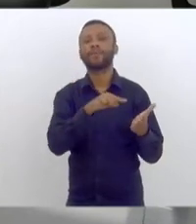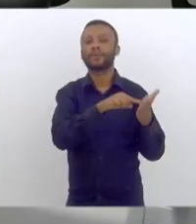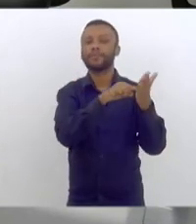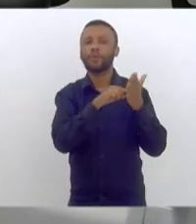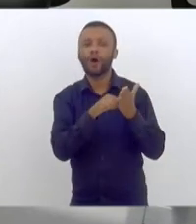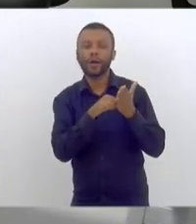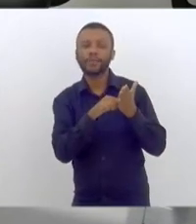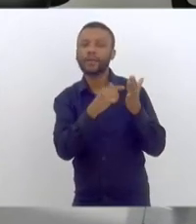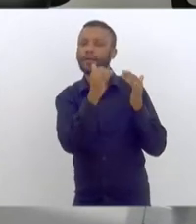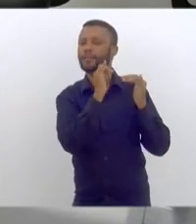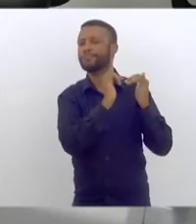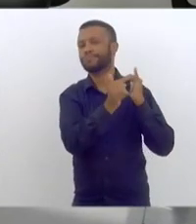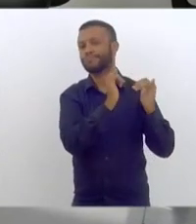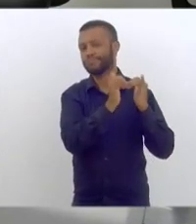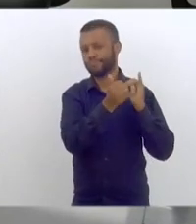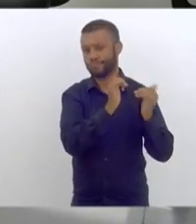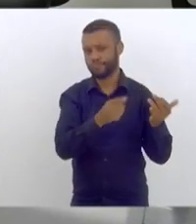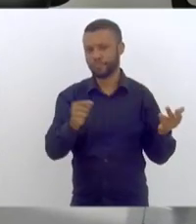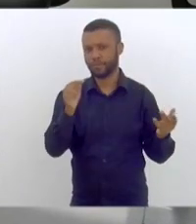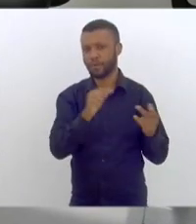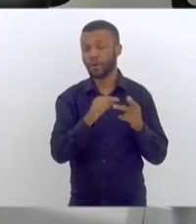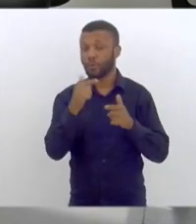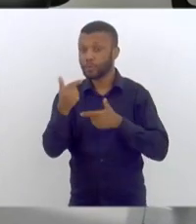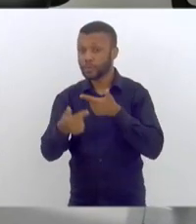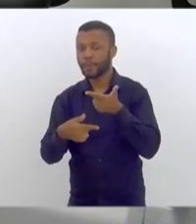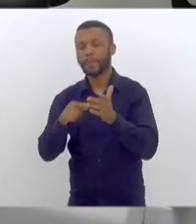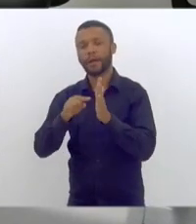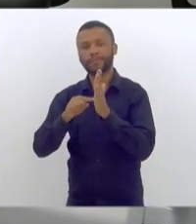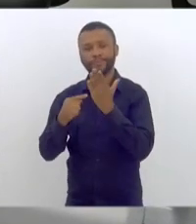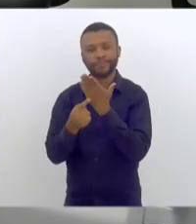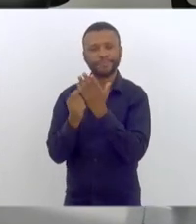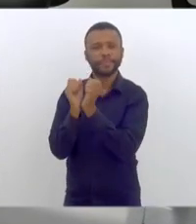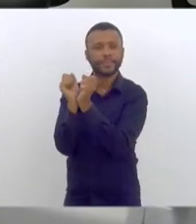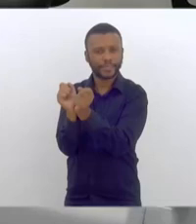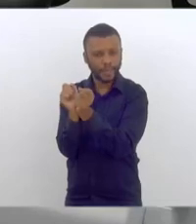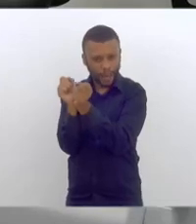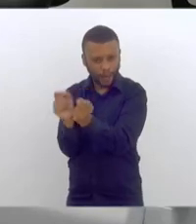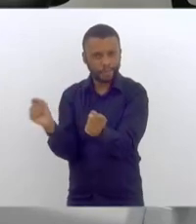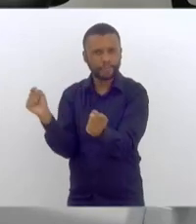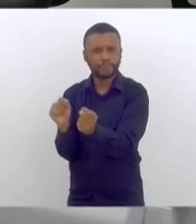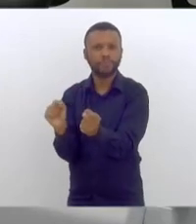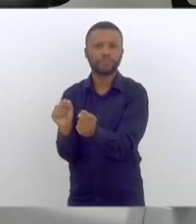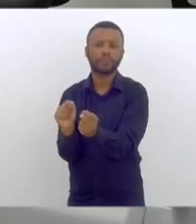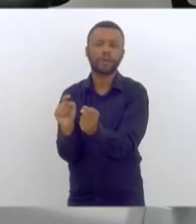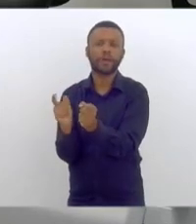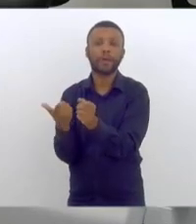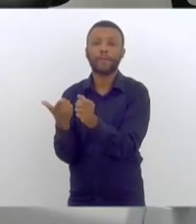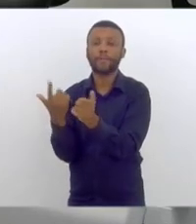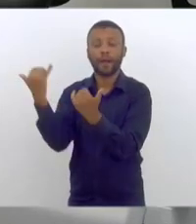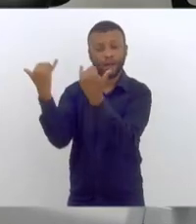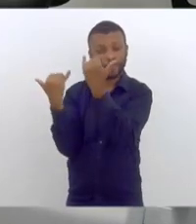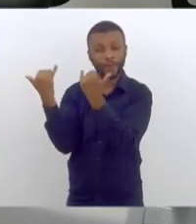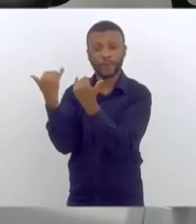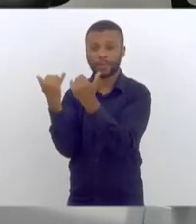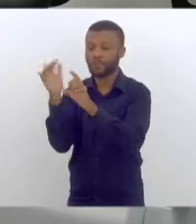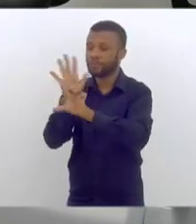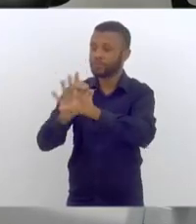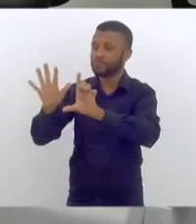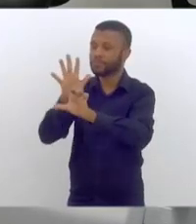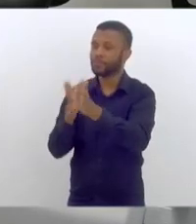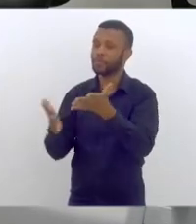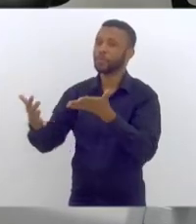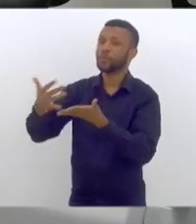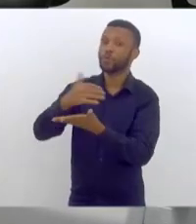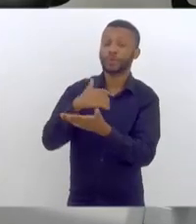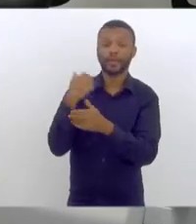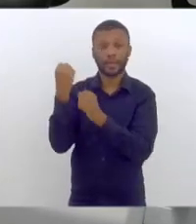informação com relação ao trabalho escravo a gente consulta a base que a disponibilizada pelo pela união é uma base pública e essas empresas ela já não